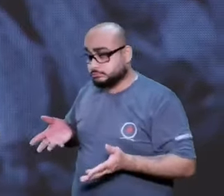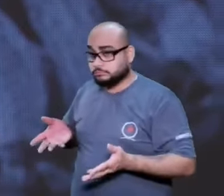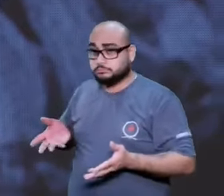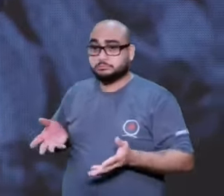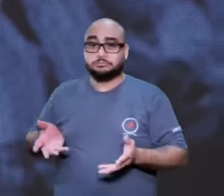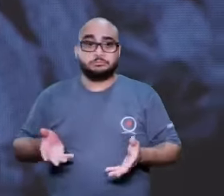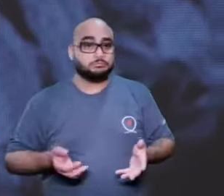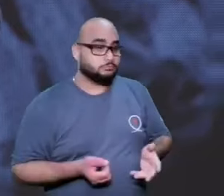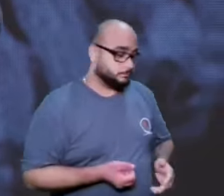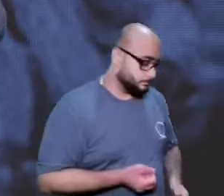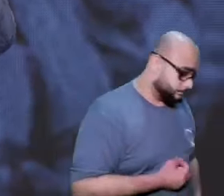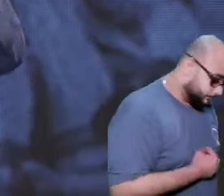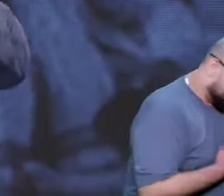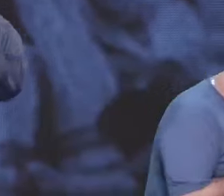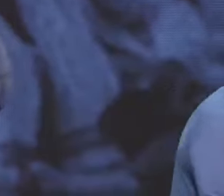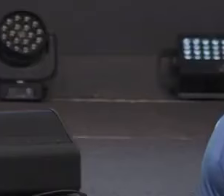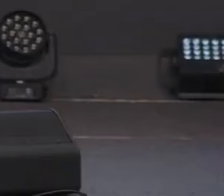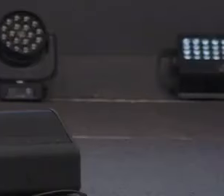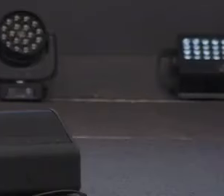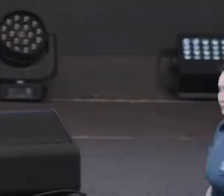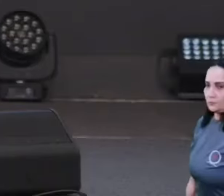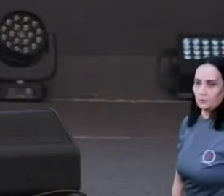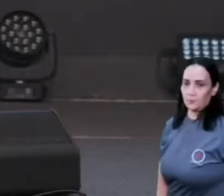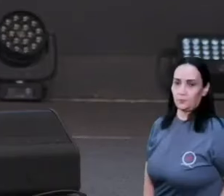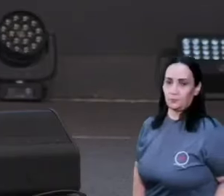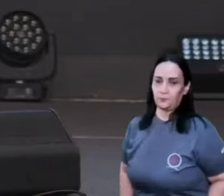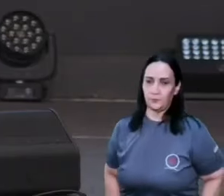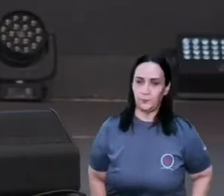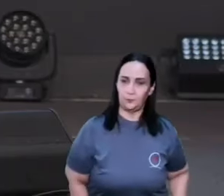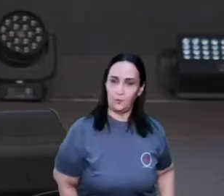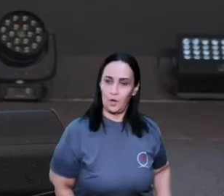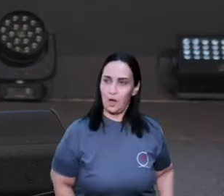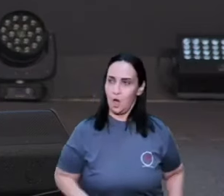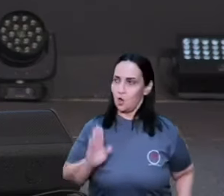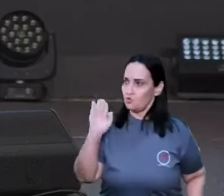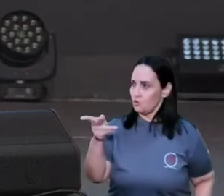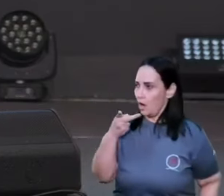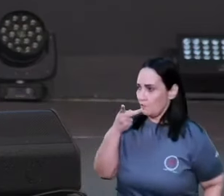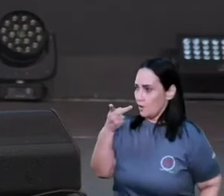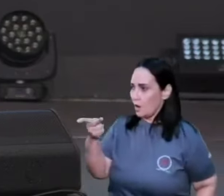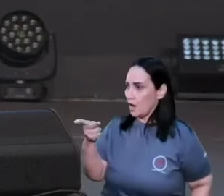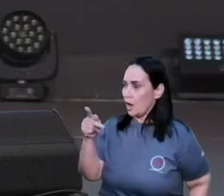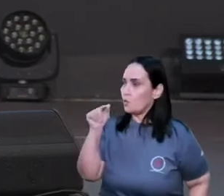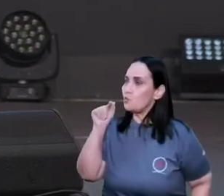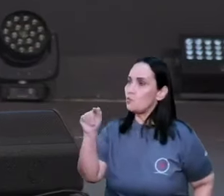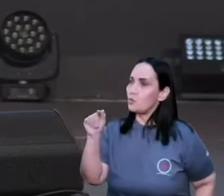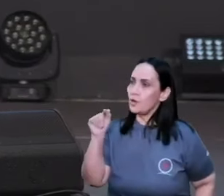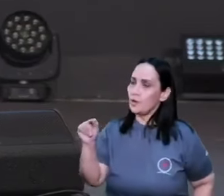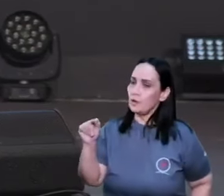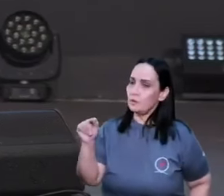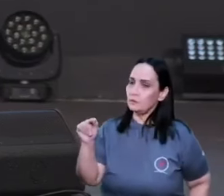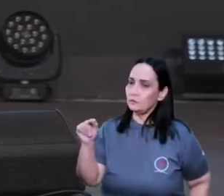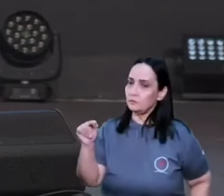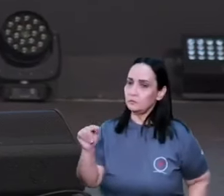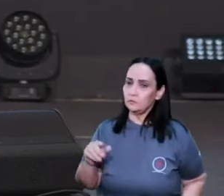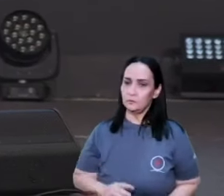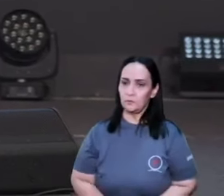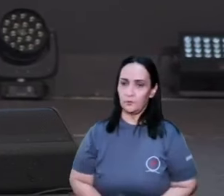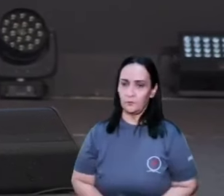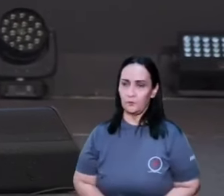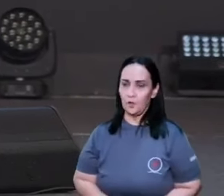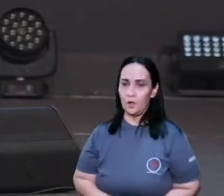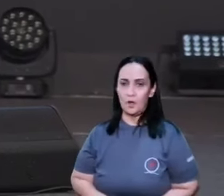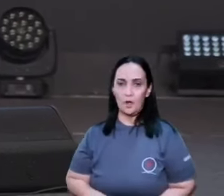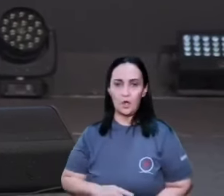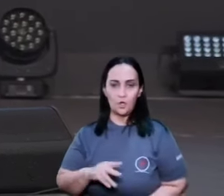pouco nessa expressão de Jesus não tenho te dito quê O que que Jesus dissera para